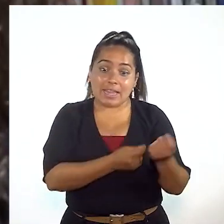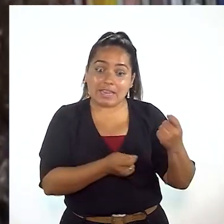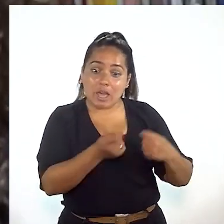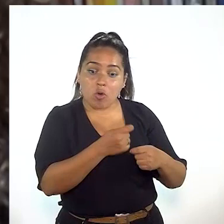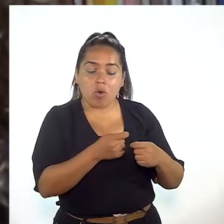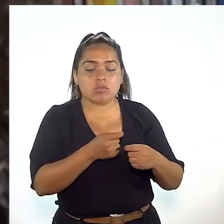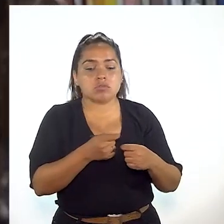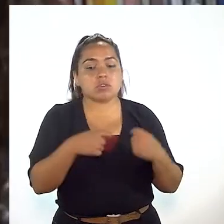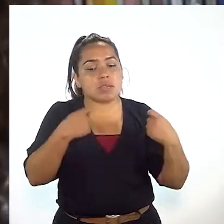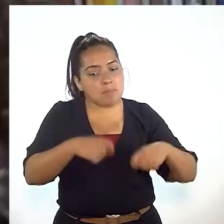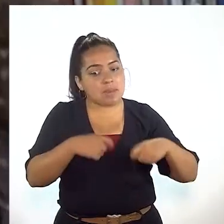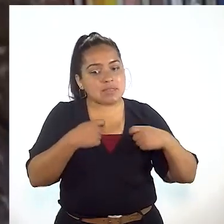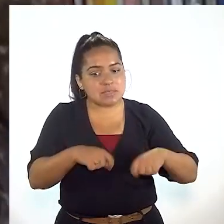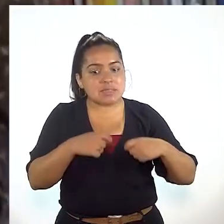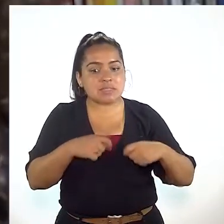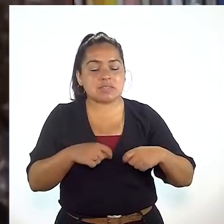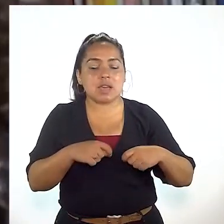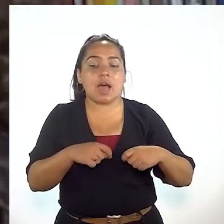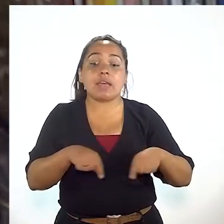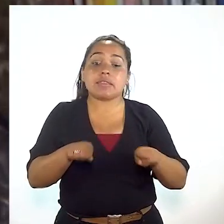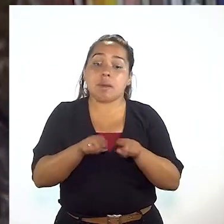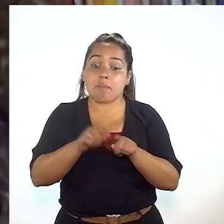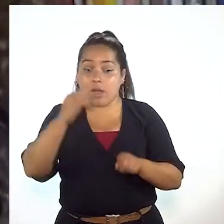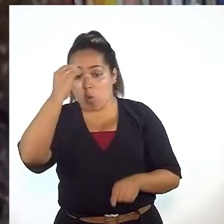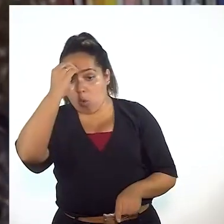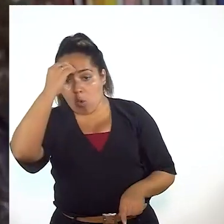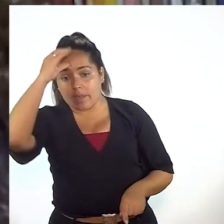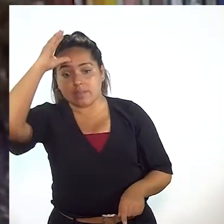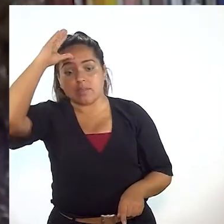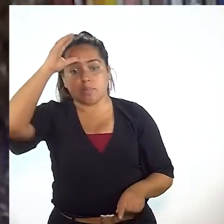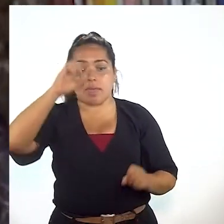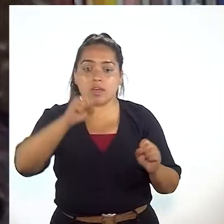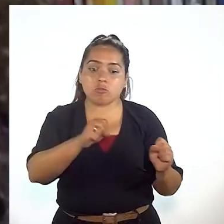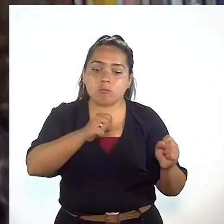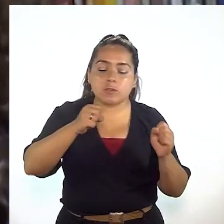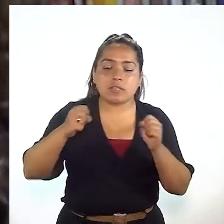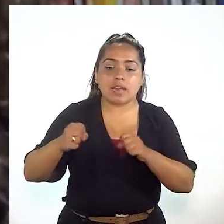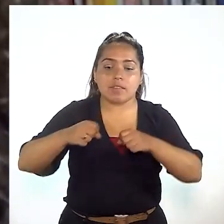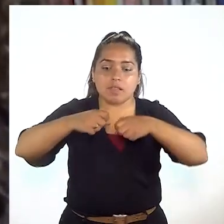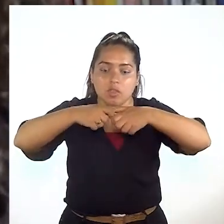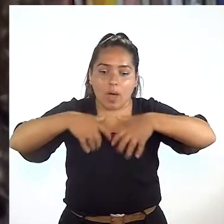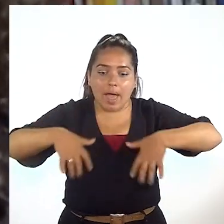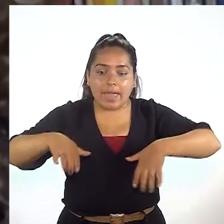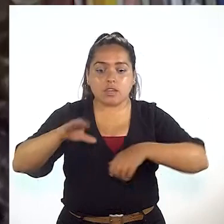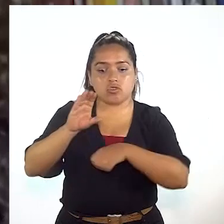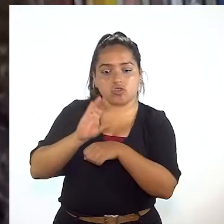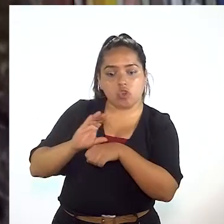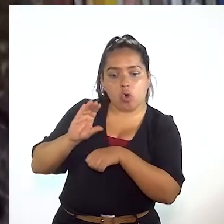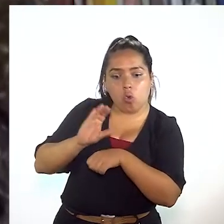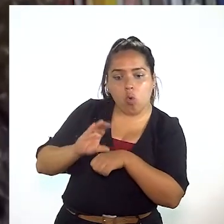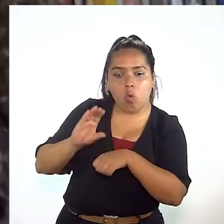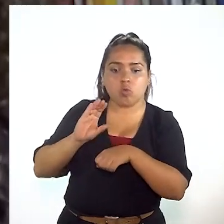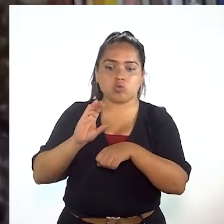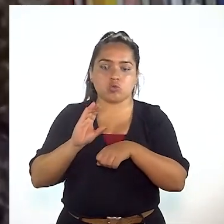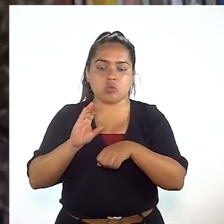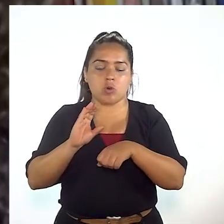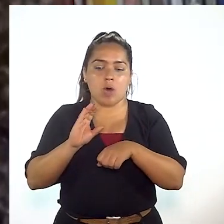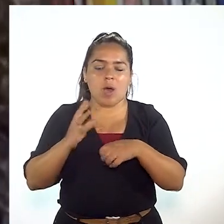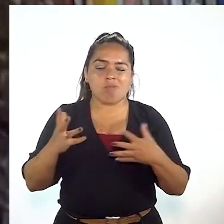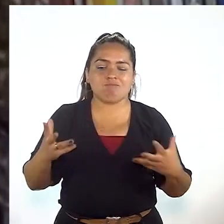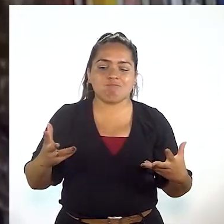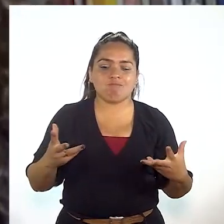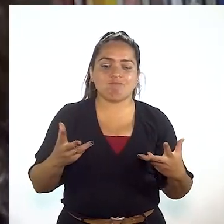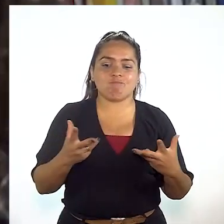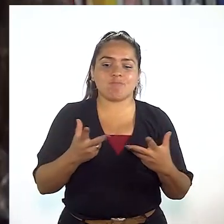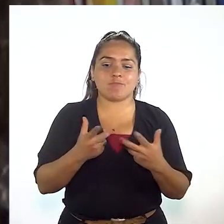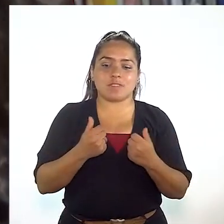promovem financeiramente também os negócios de impacto e com conhecimento, né, também fortalecendo essa